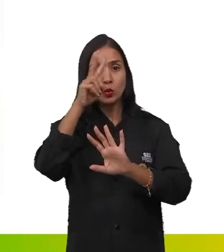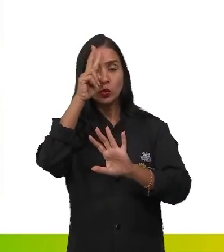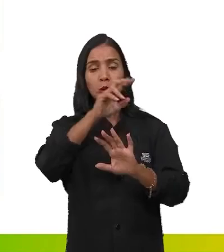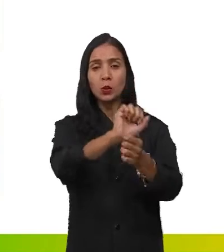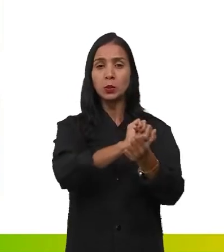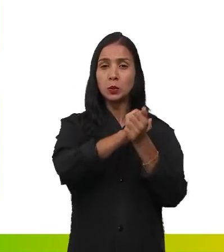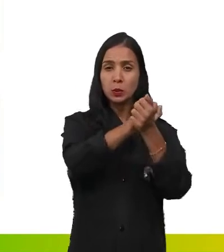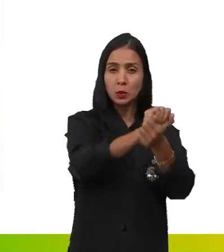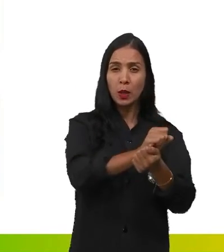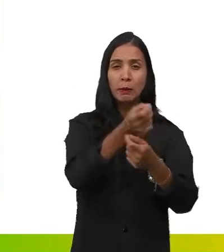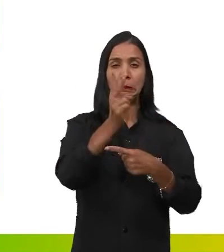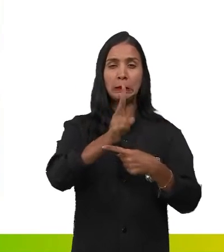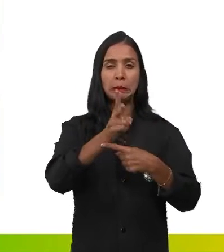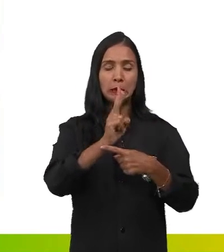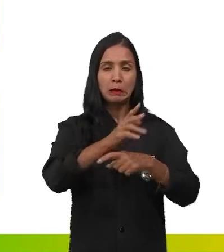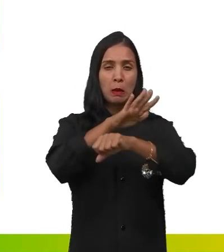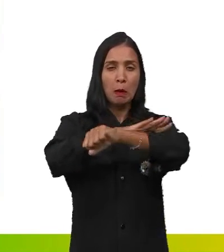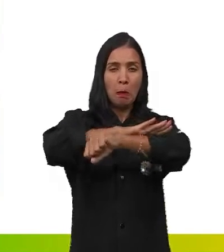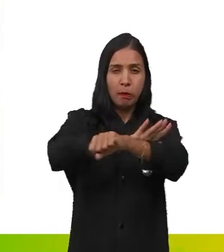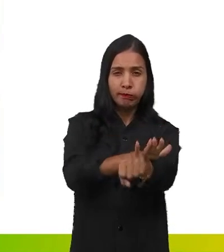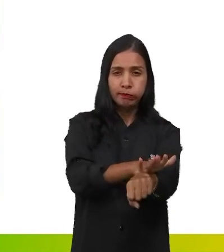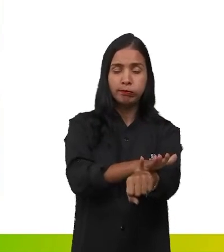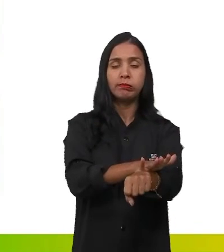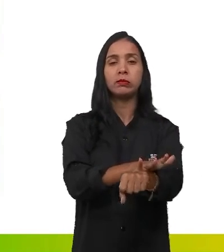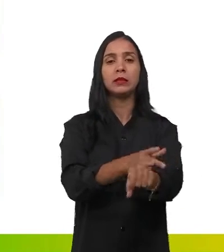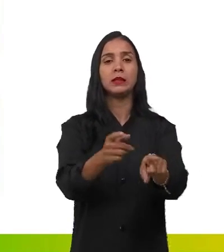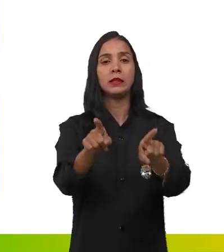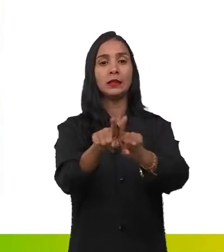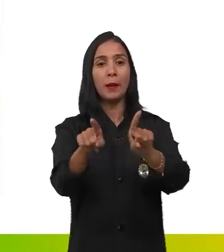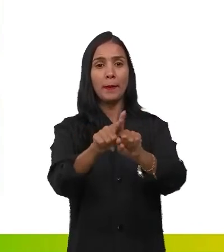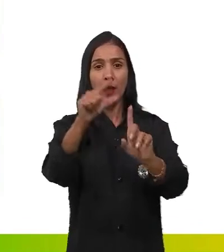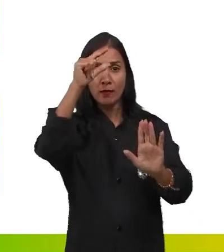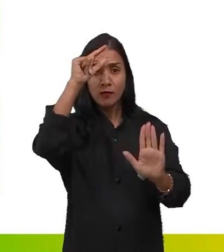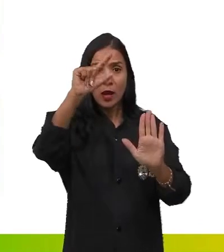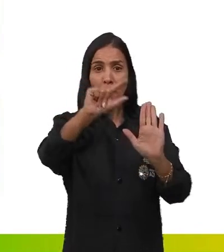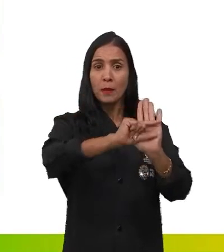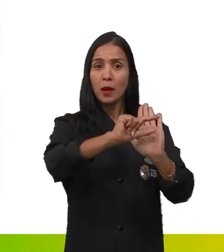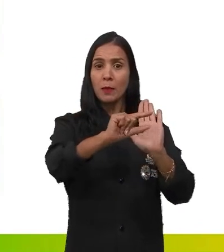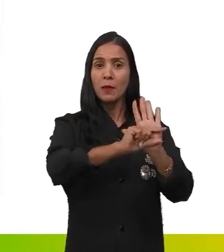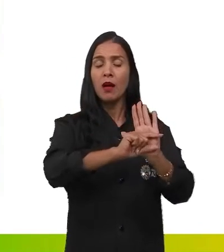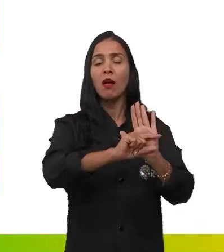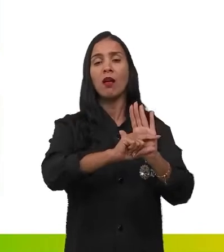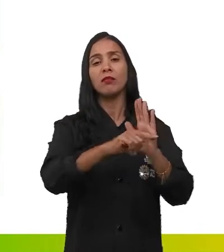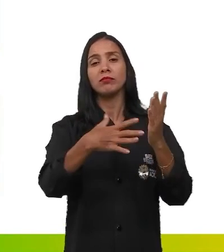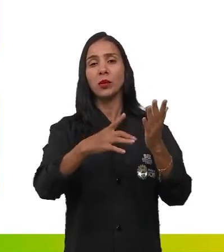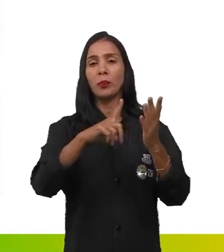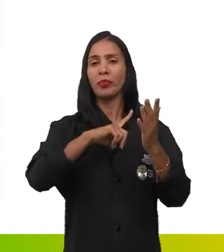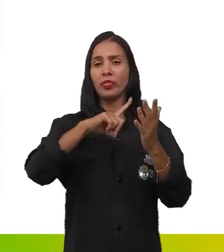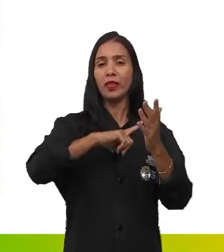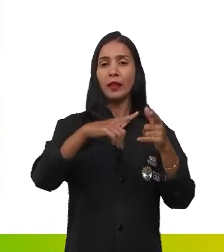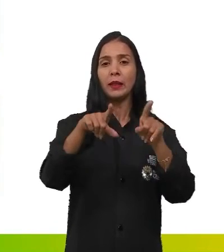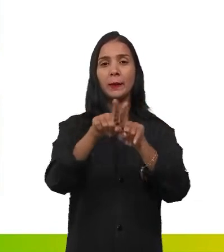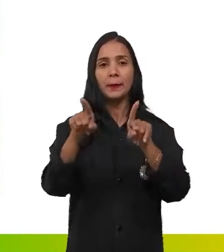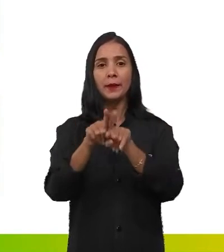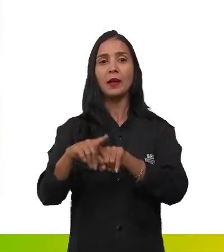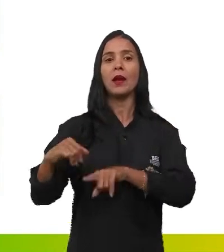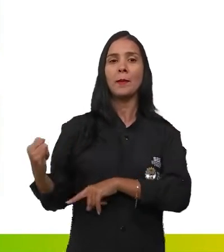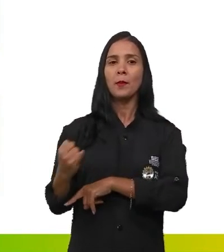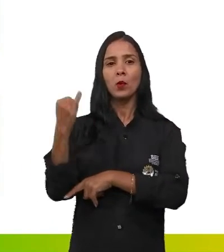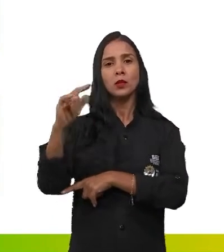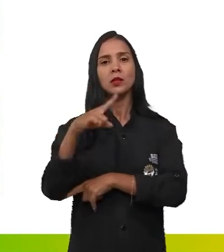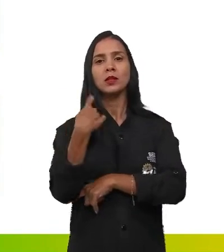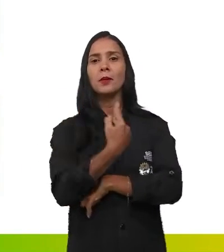Racismo. Temos as partes do estereótipo acerca das práticas corporais. temos a sua relevância para a vivência, por